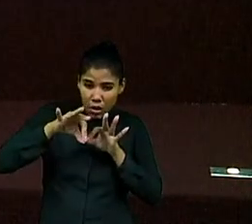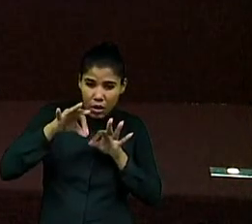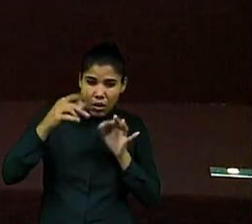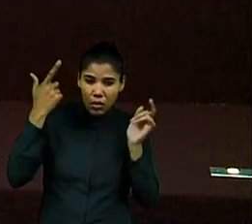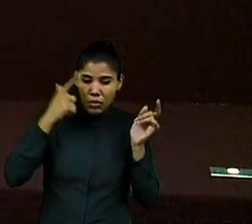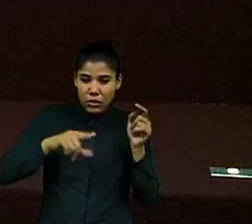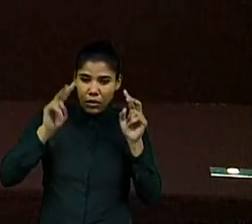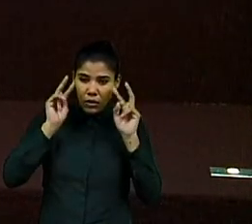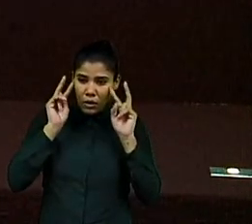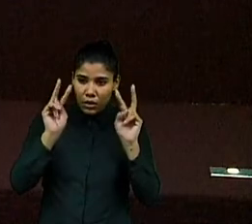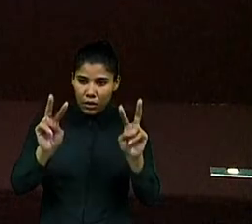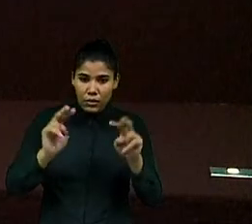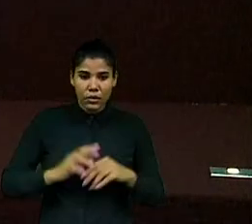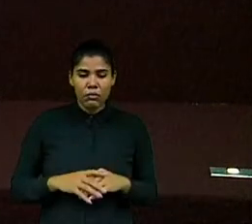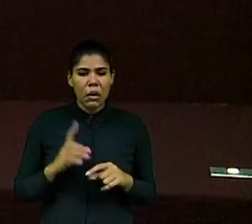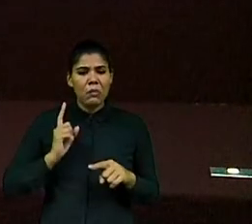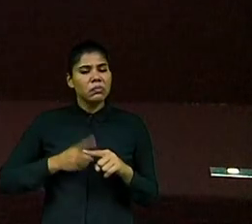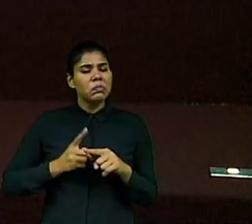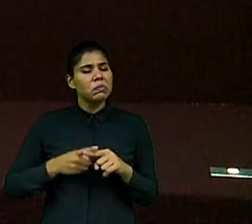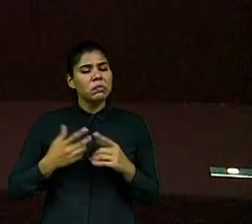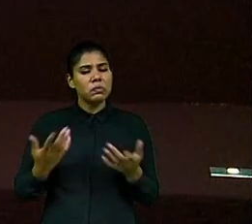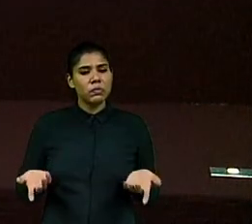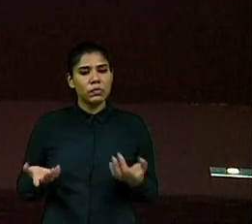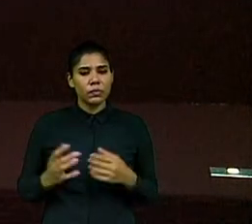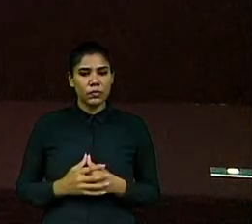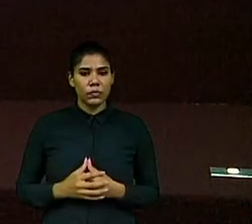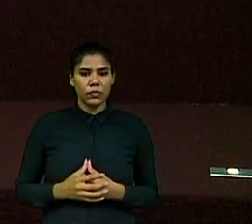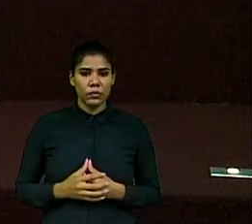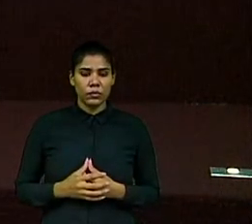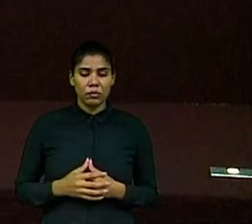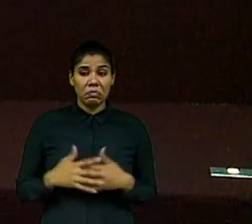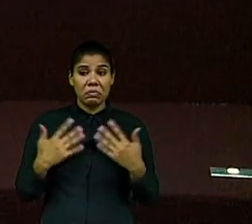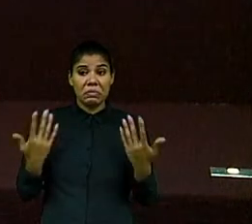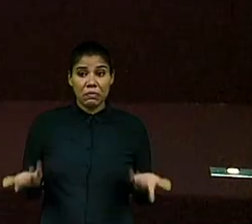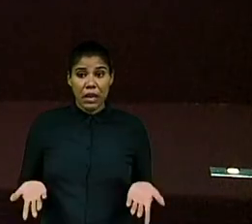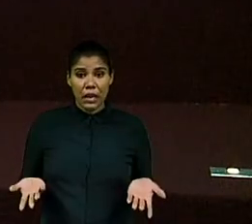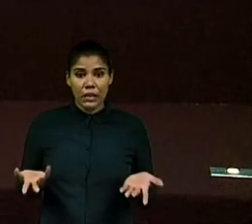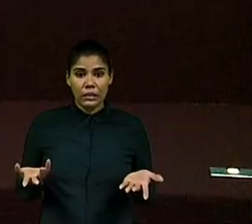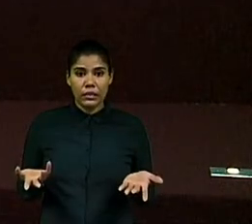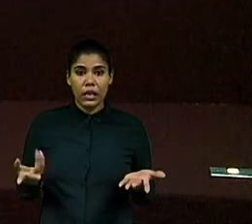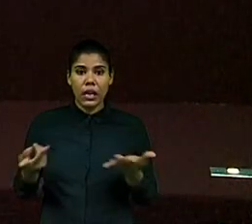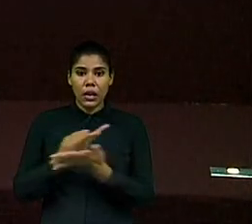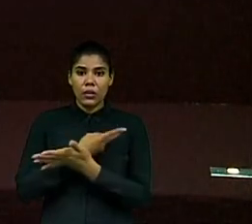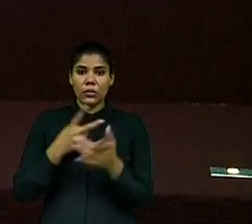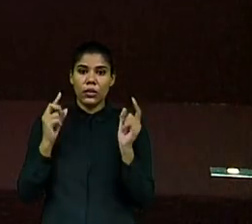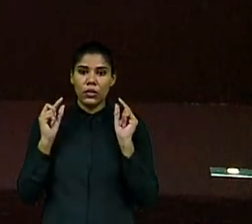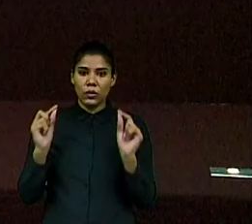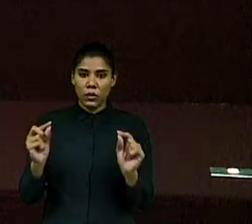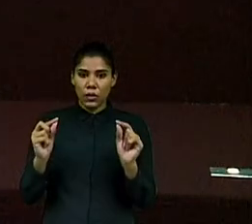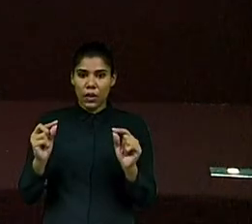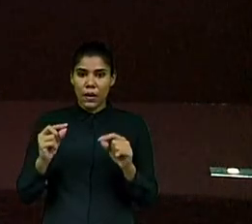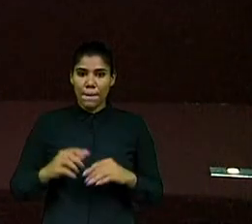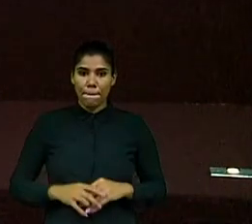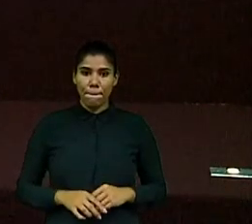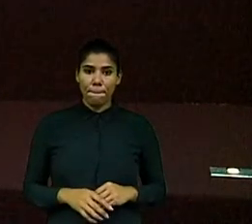E daí e daí que inexplicávelmente alguns casos e parcialmente explicado em outros quando o